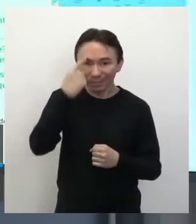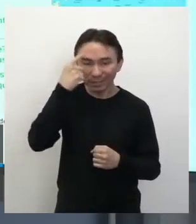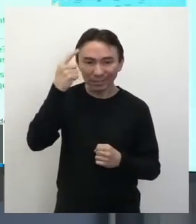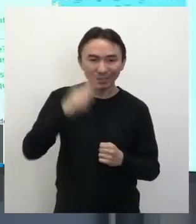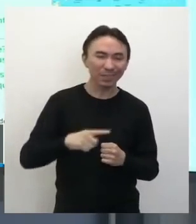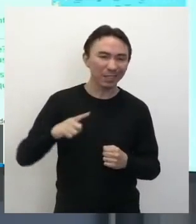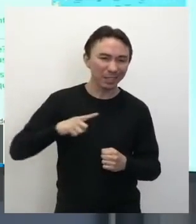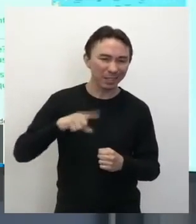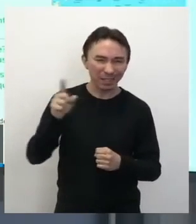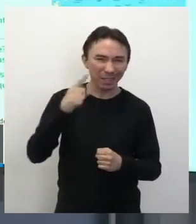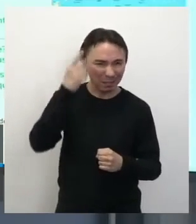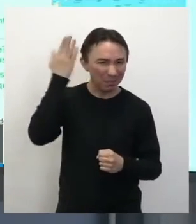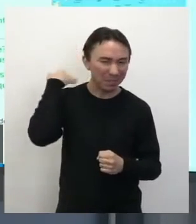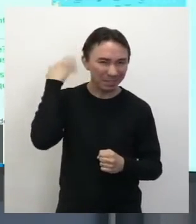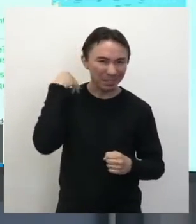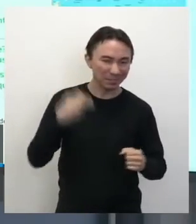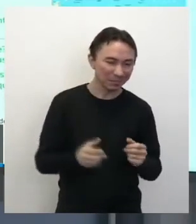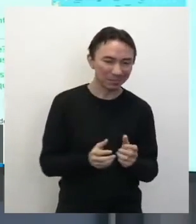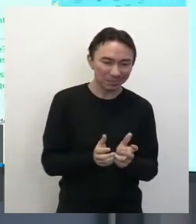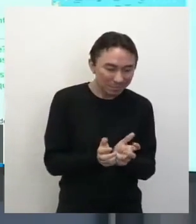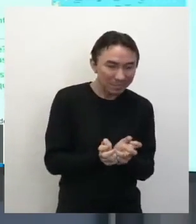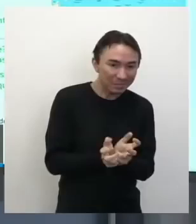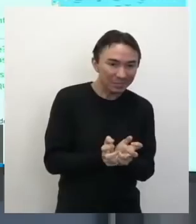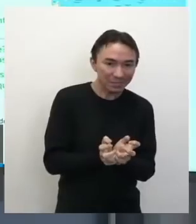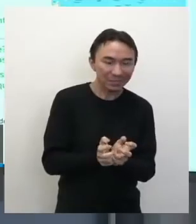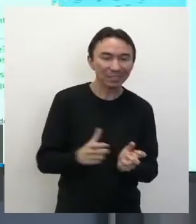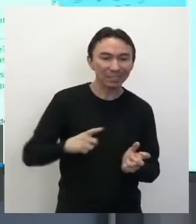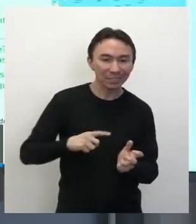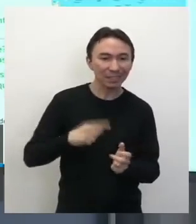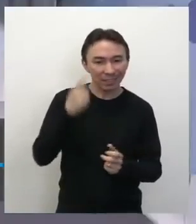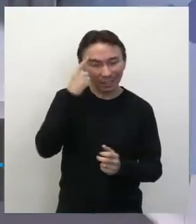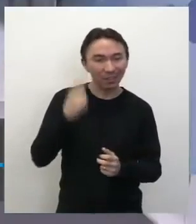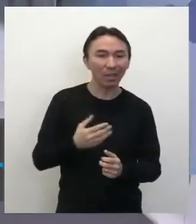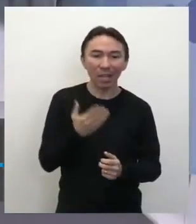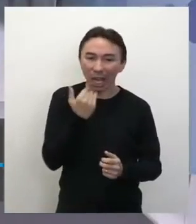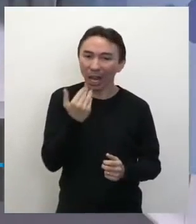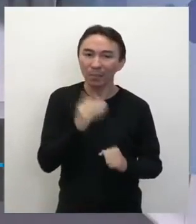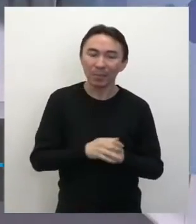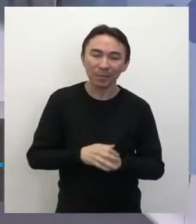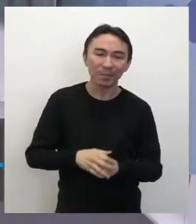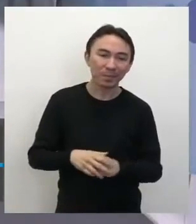Nintendo, mas tem emulador por aí, que você tem que comer os kiwi birds aí. Oh my gosh.